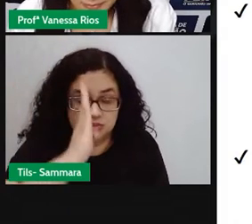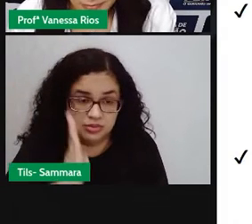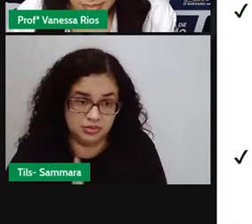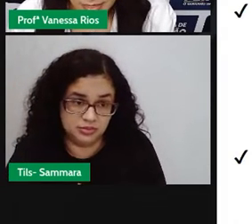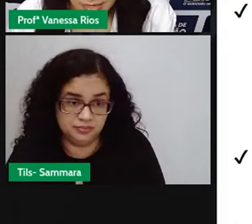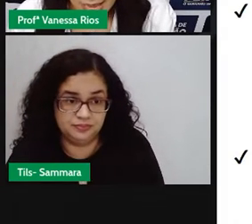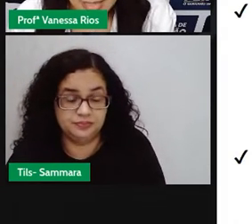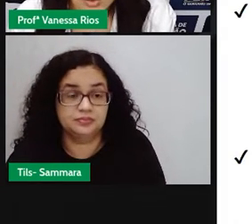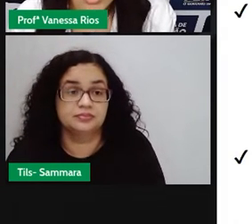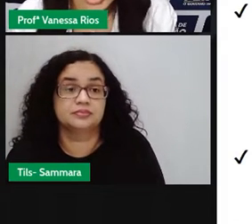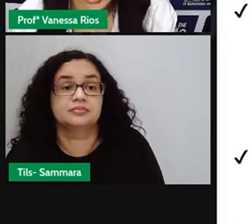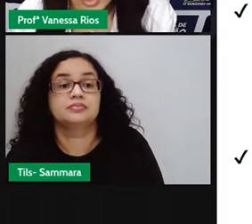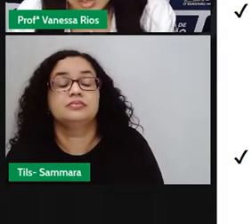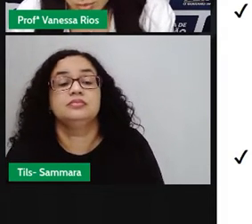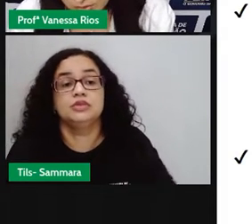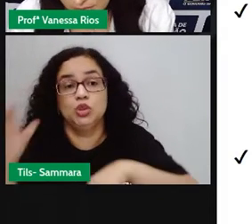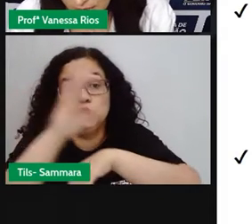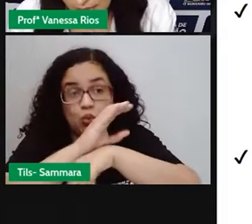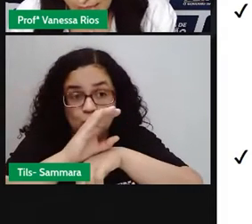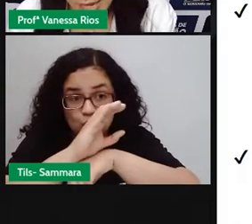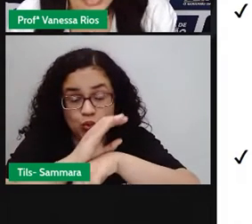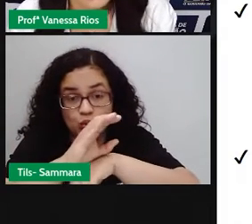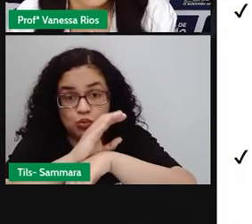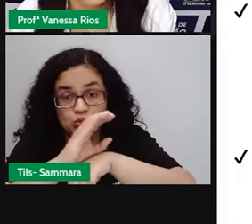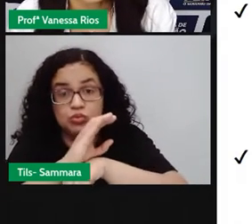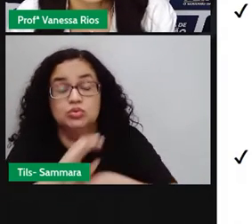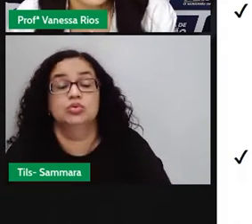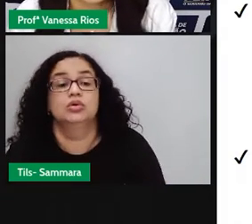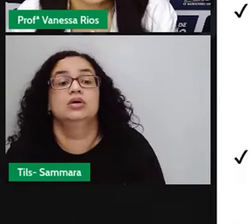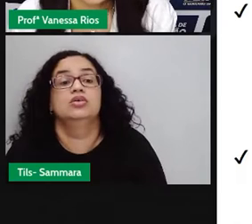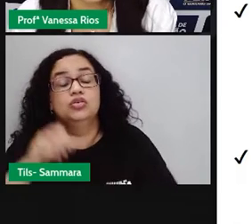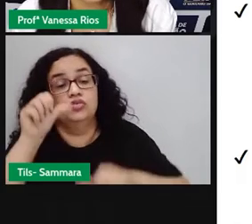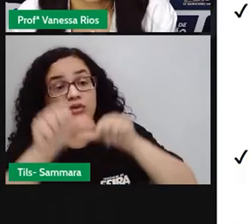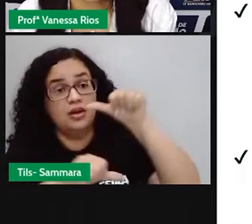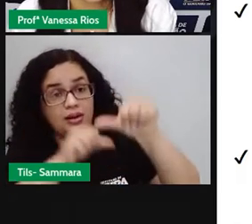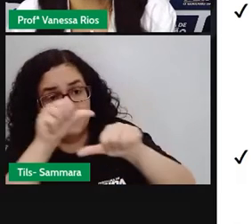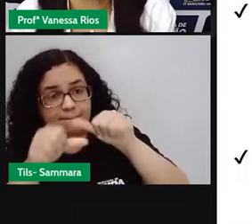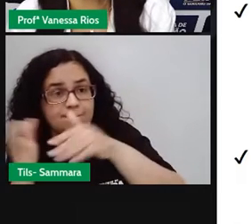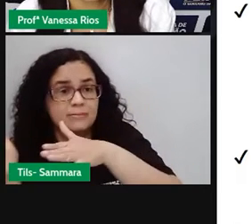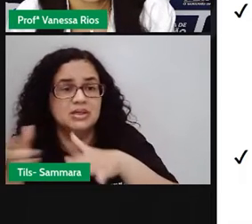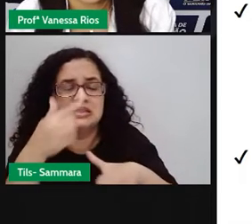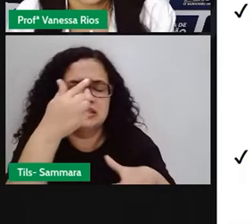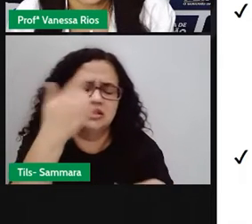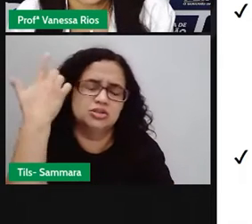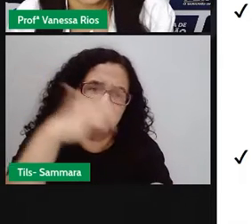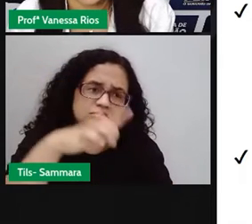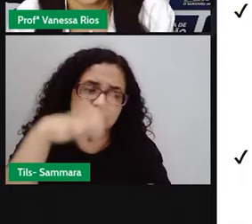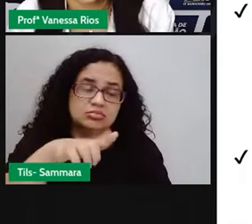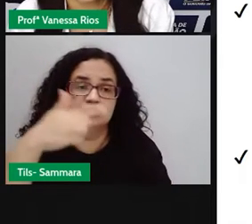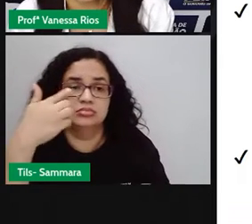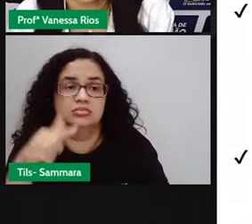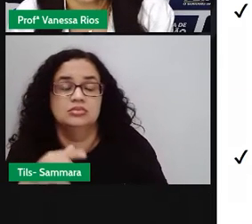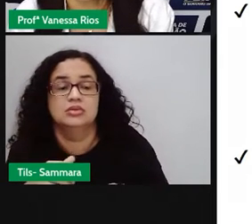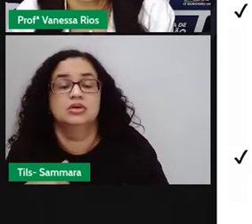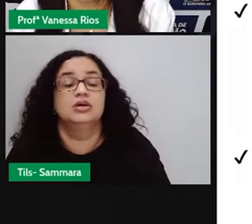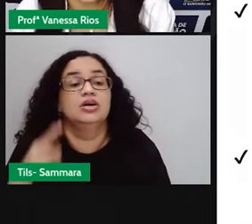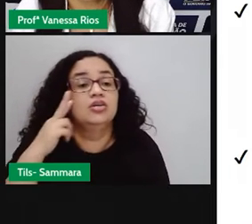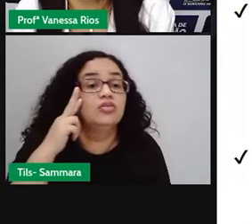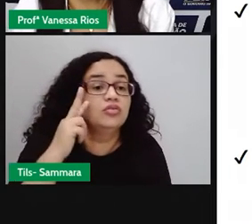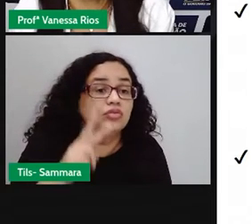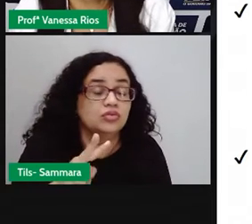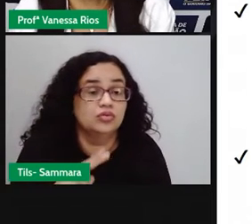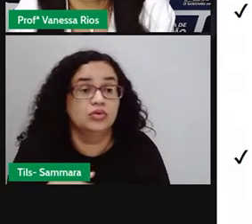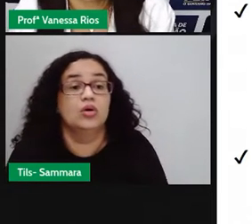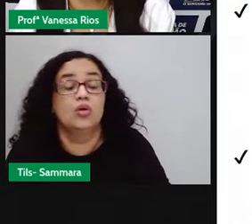país. As constituições, elas foram mudadas aí por 7 vezes. A gente viu aí durante